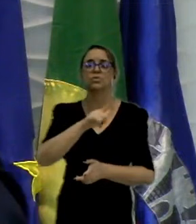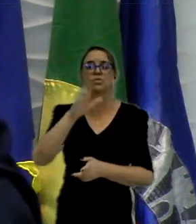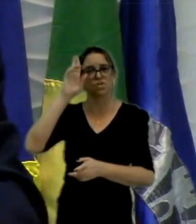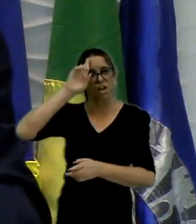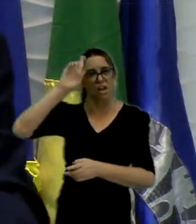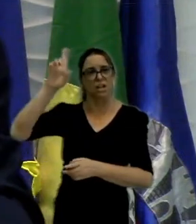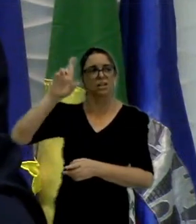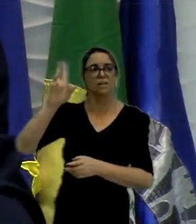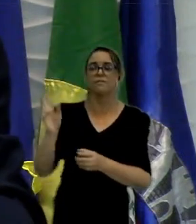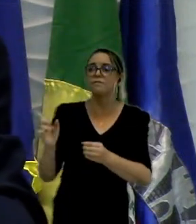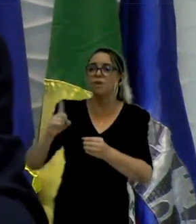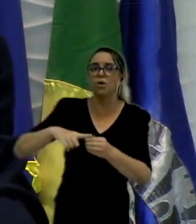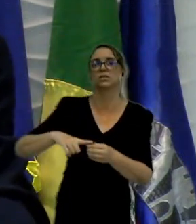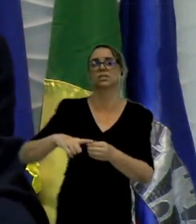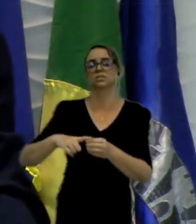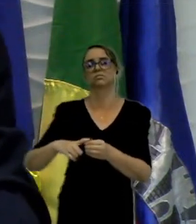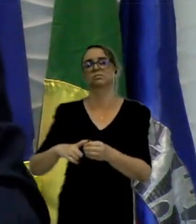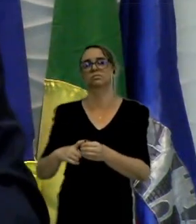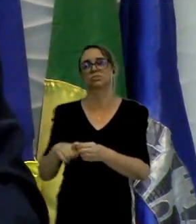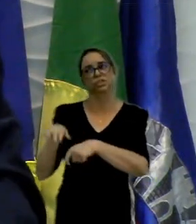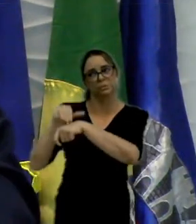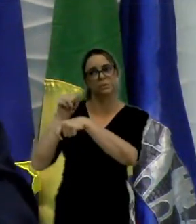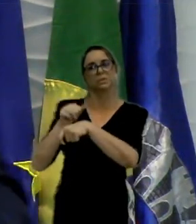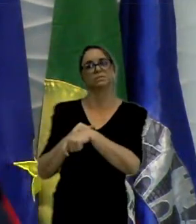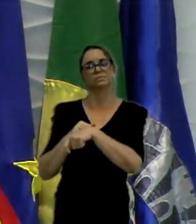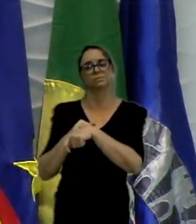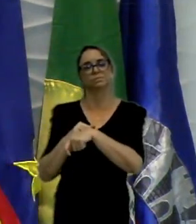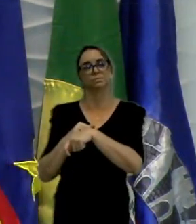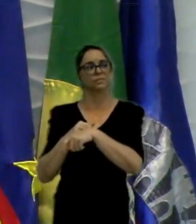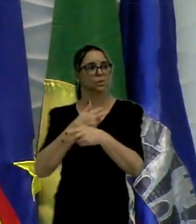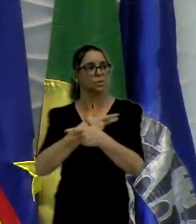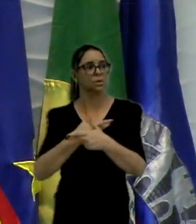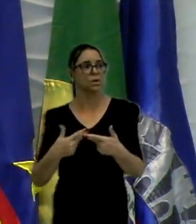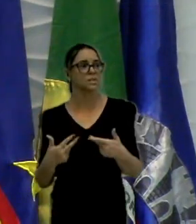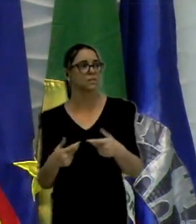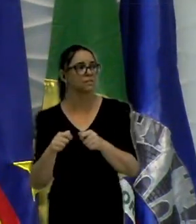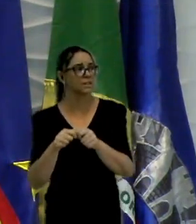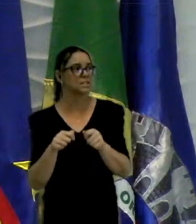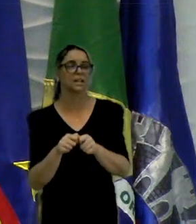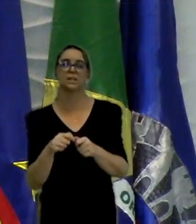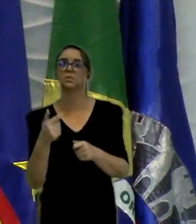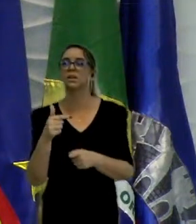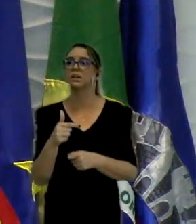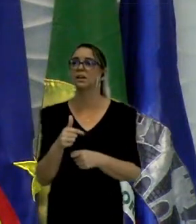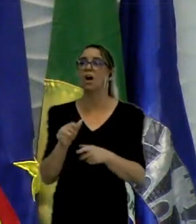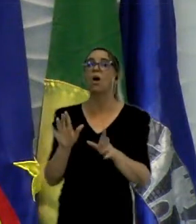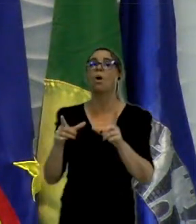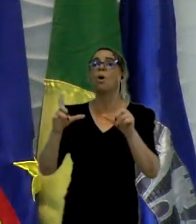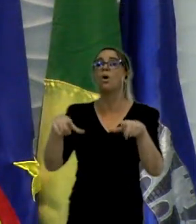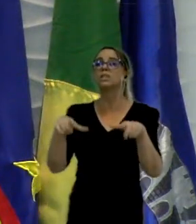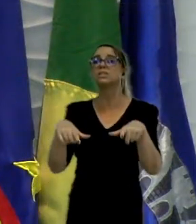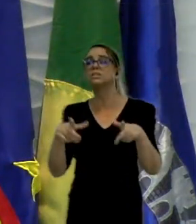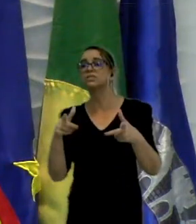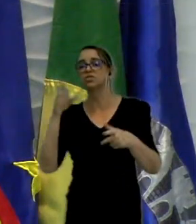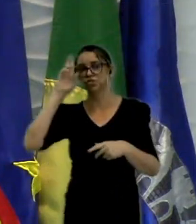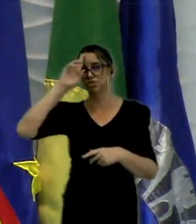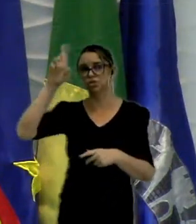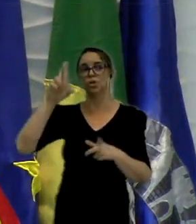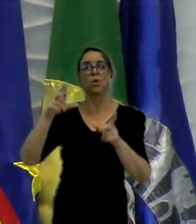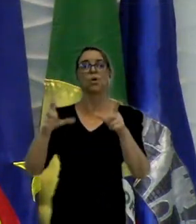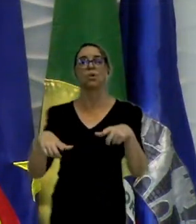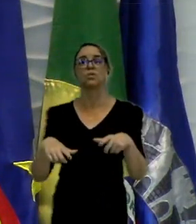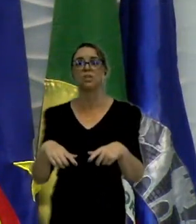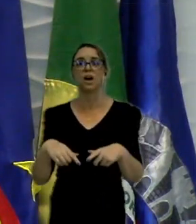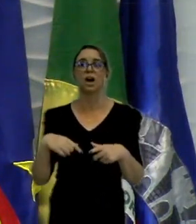de volta. Se vocês não tiverem que faça as coisas, cadê esse gerente? Mostra a cara,